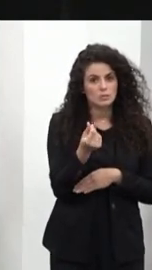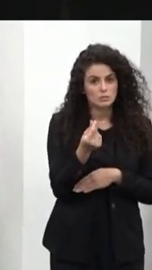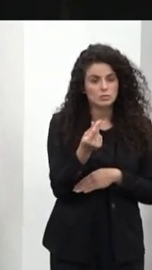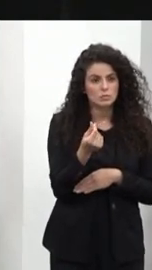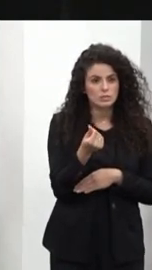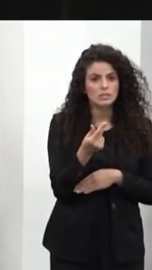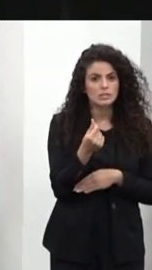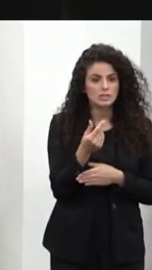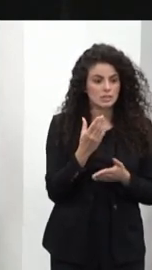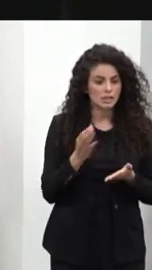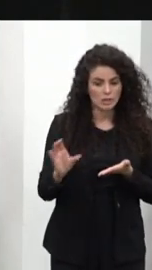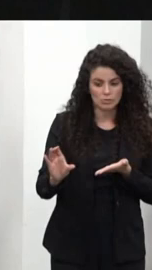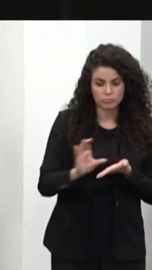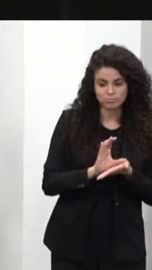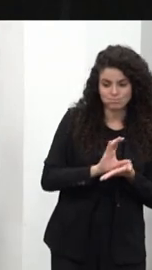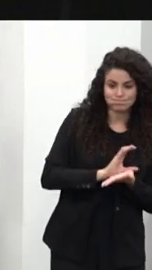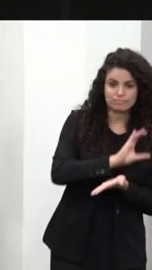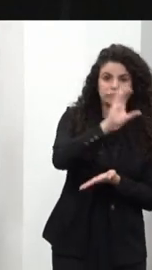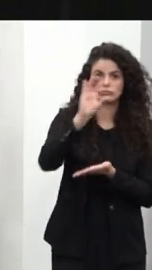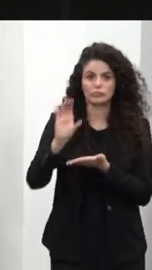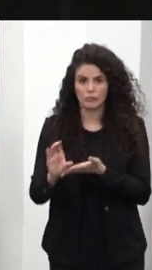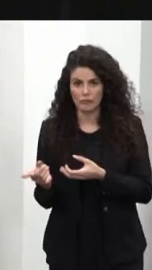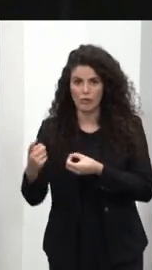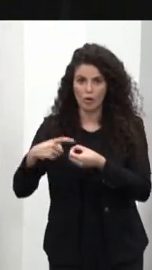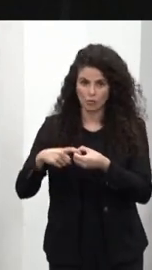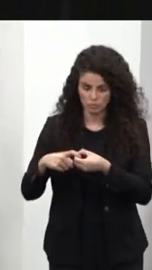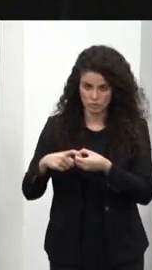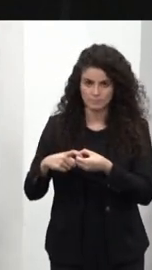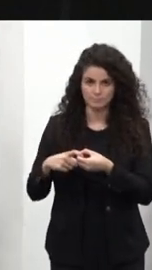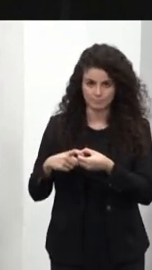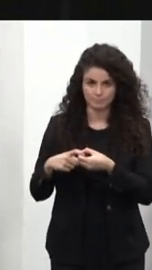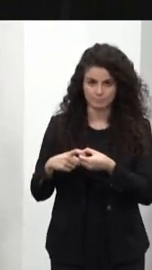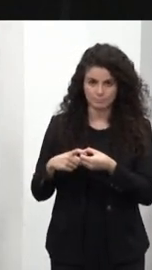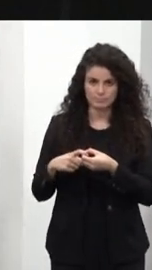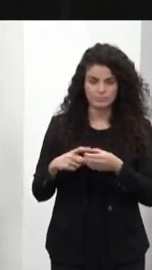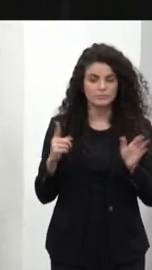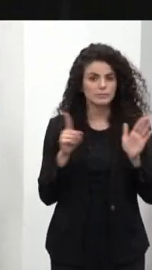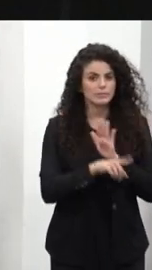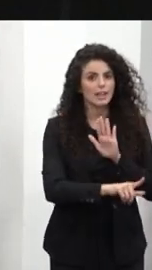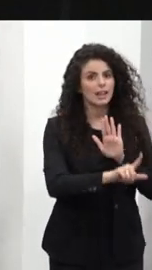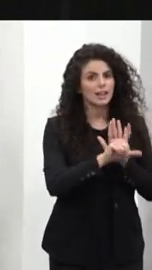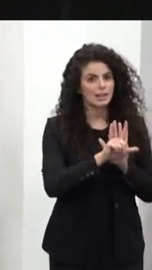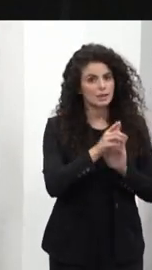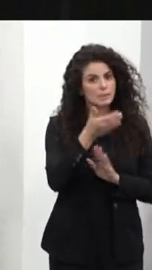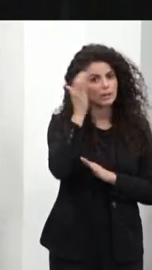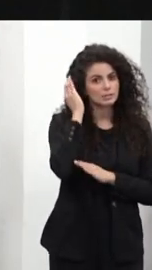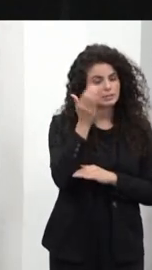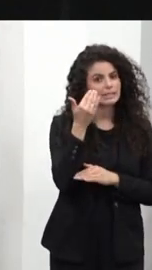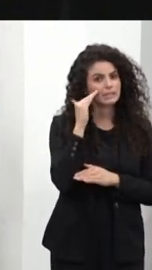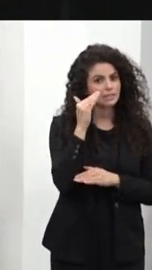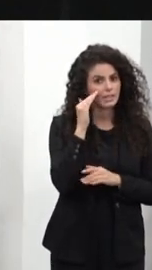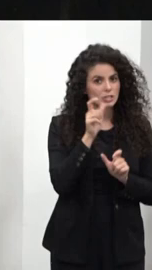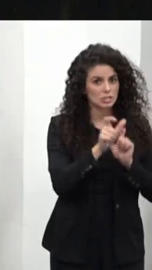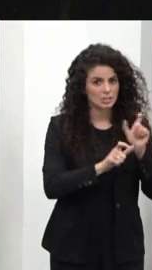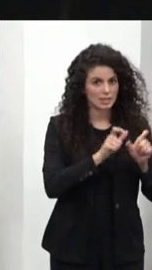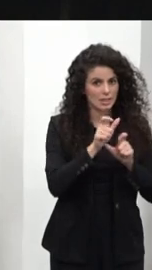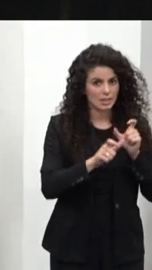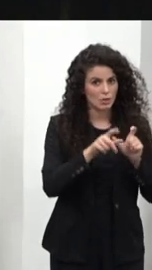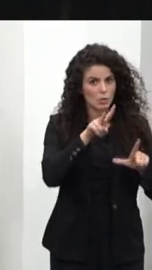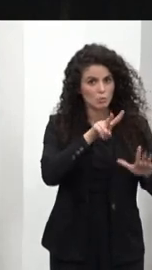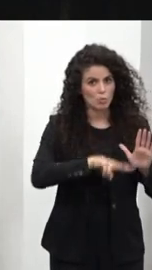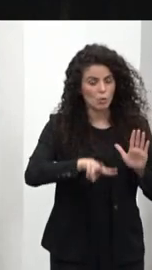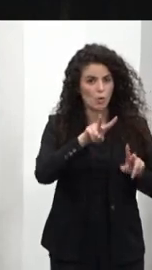né e a pergunta é ali Paulo Gustavo entende games como áudio visual